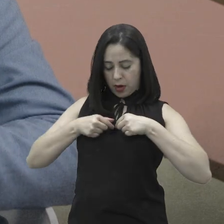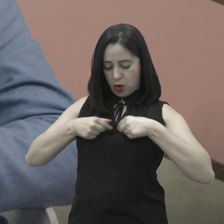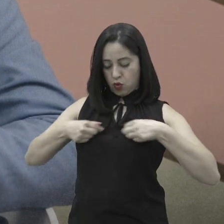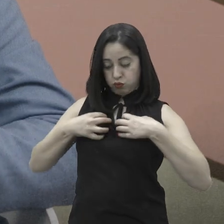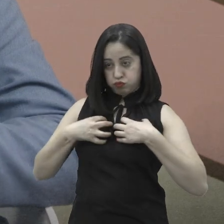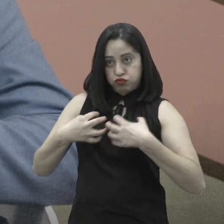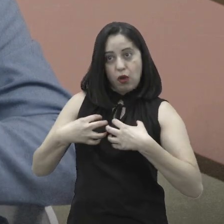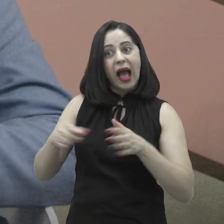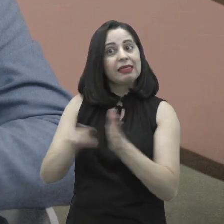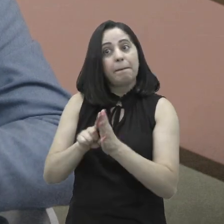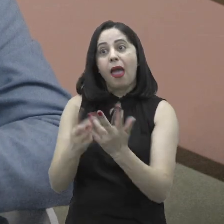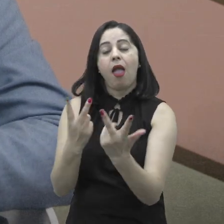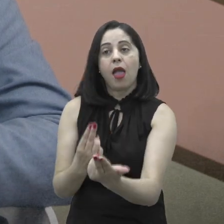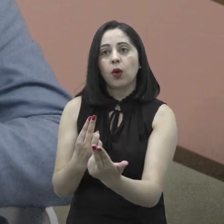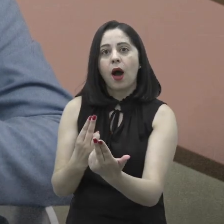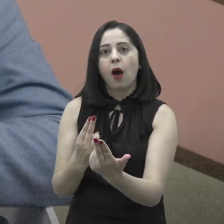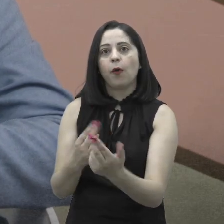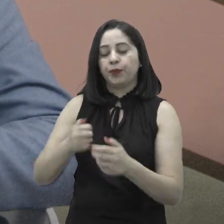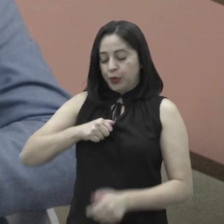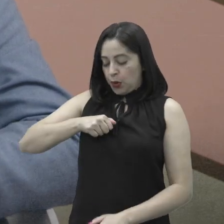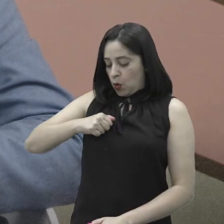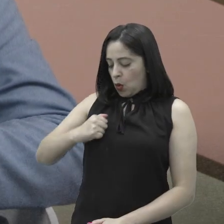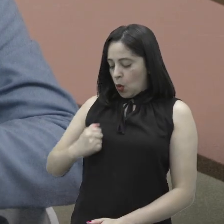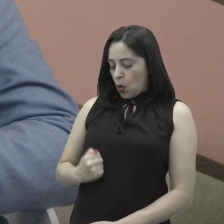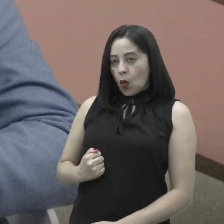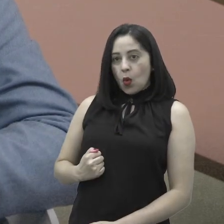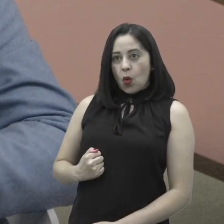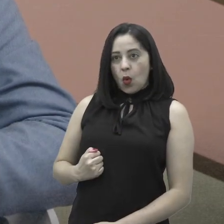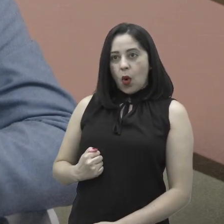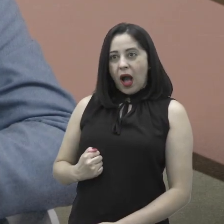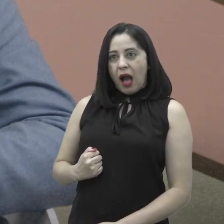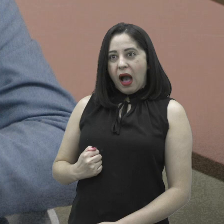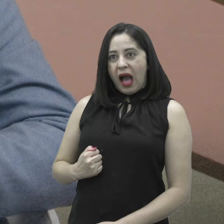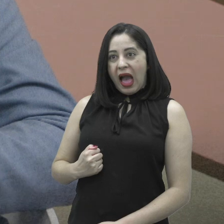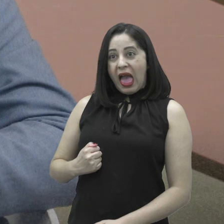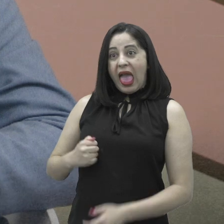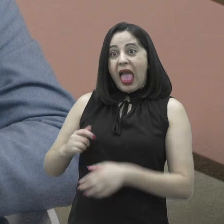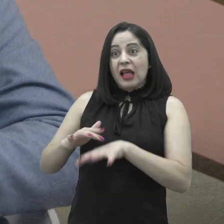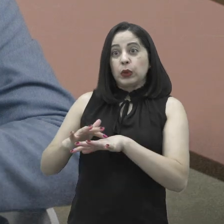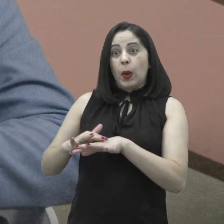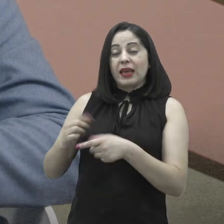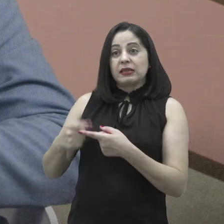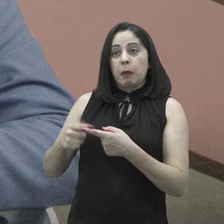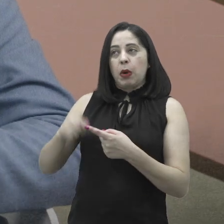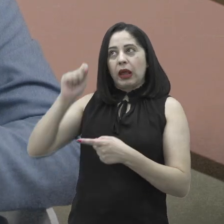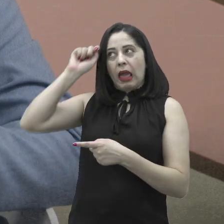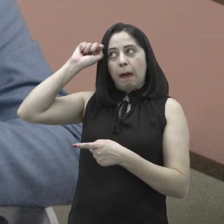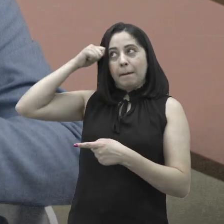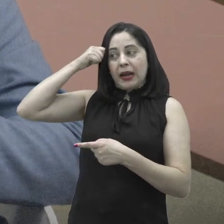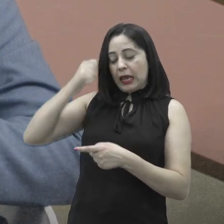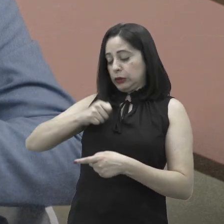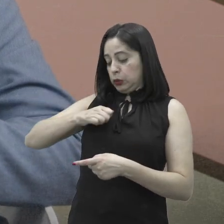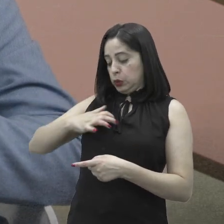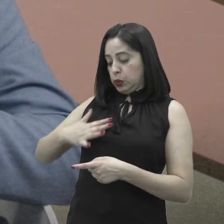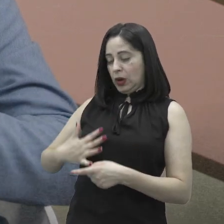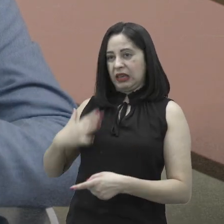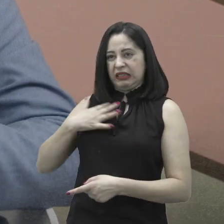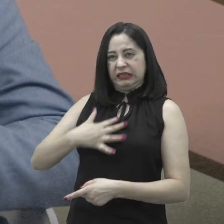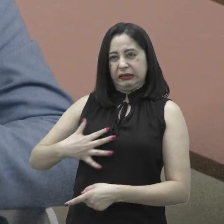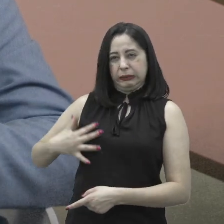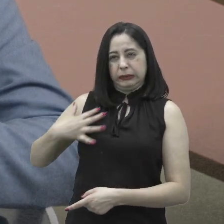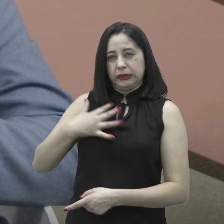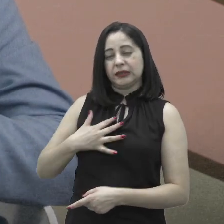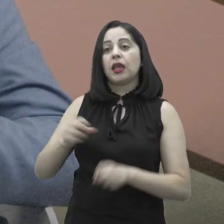O DPOC, que é enfisema pulmonar, a doença do cigarro, é uma causa que gera bronquite também. As próprias doenças virais, então